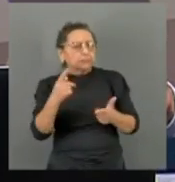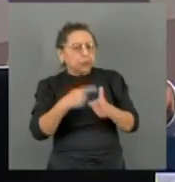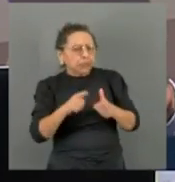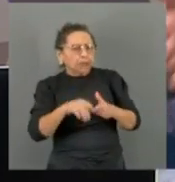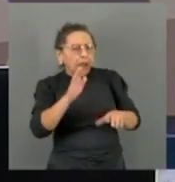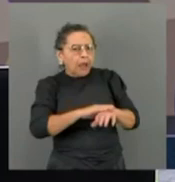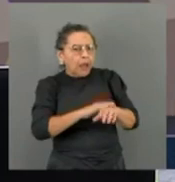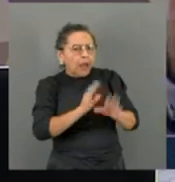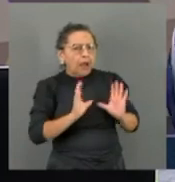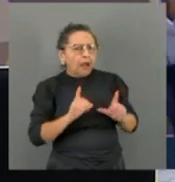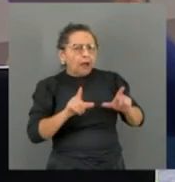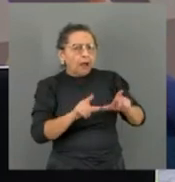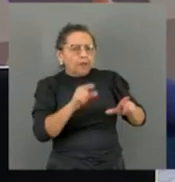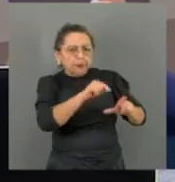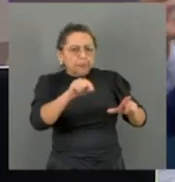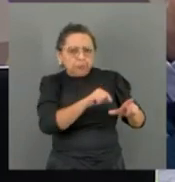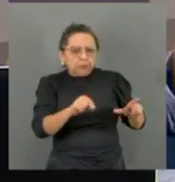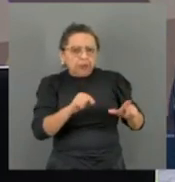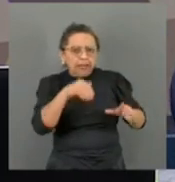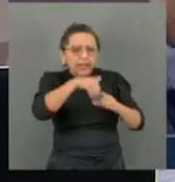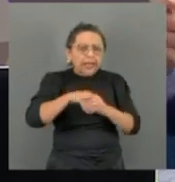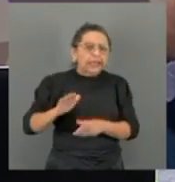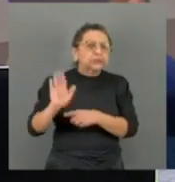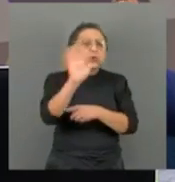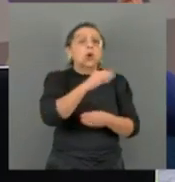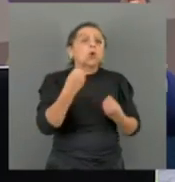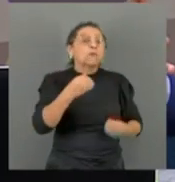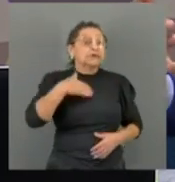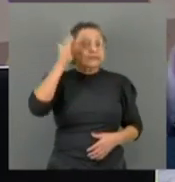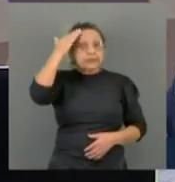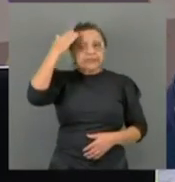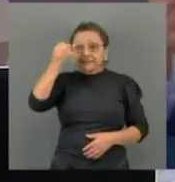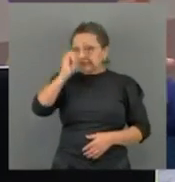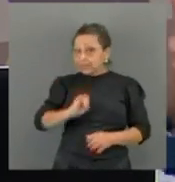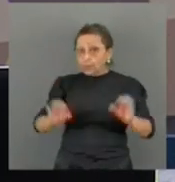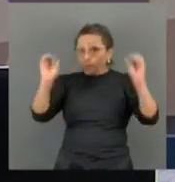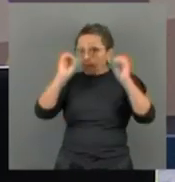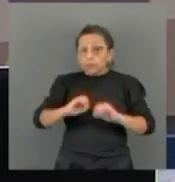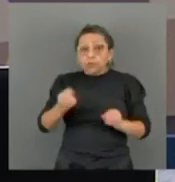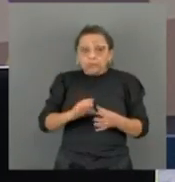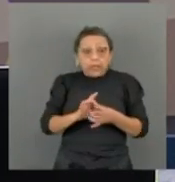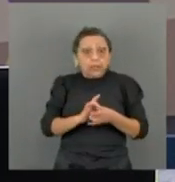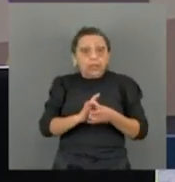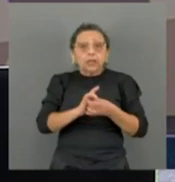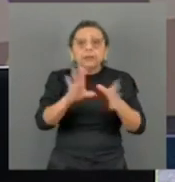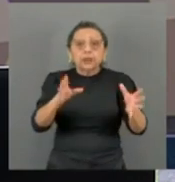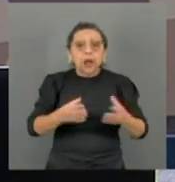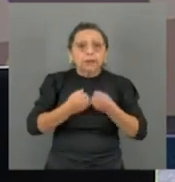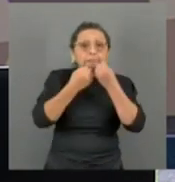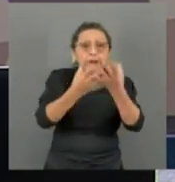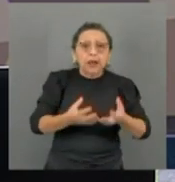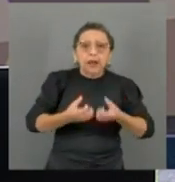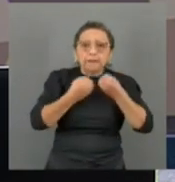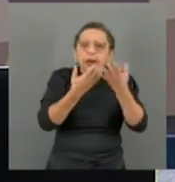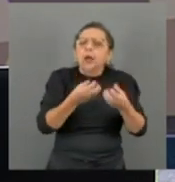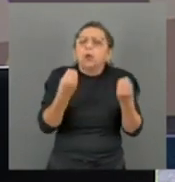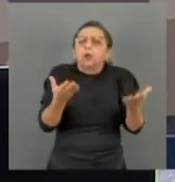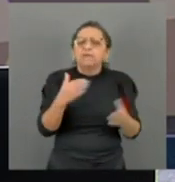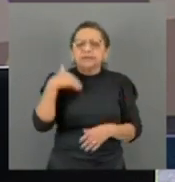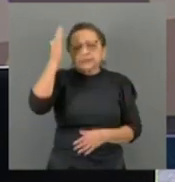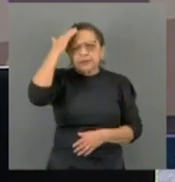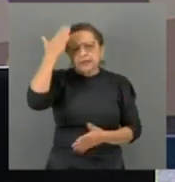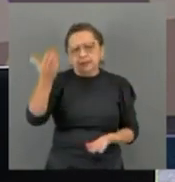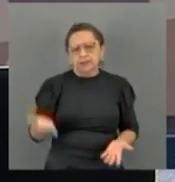eleições, como vão saber se não tem a liberdade de expressão? Como vai